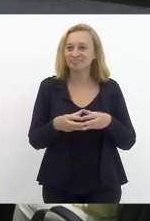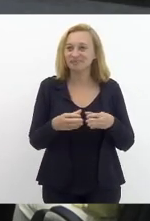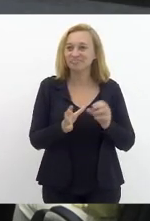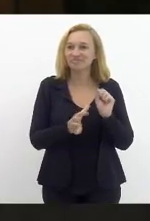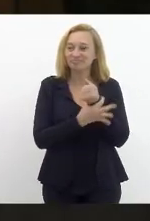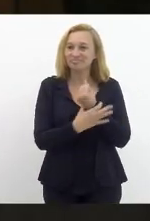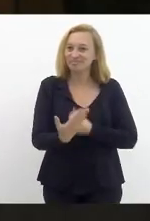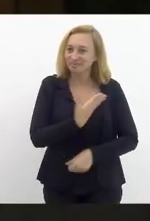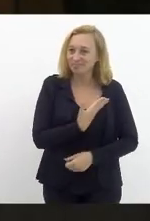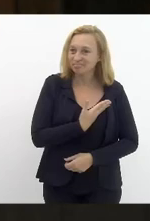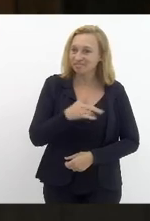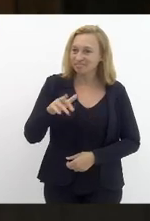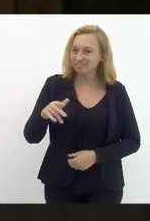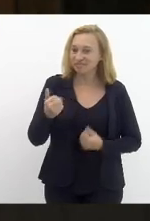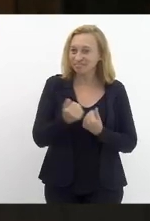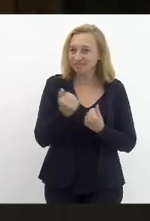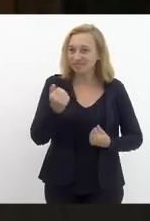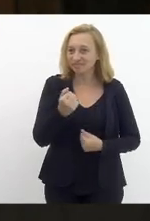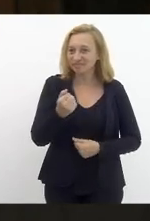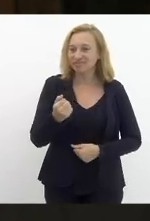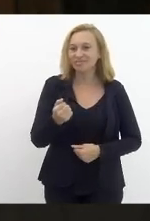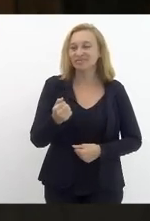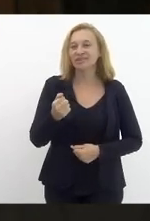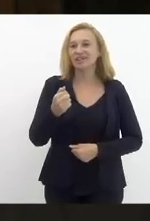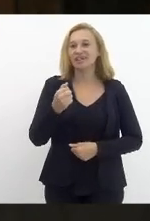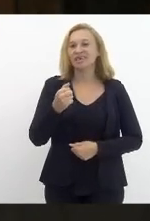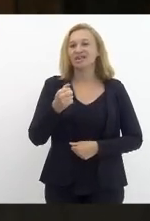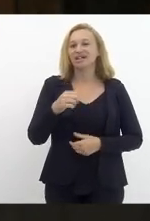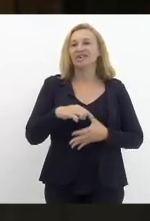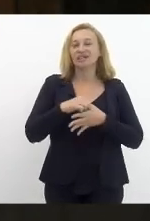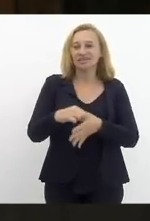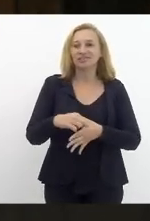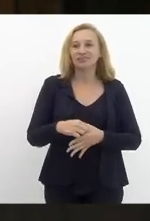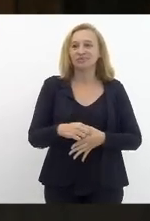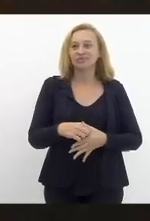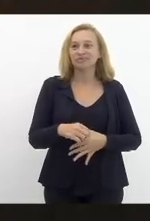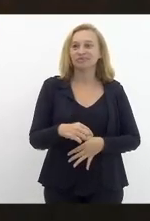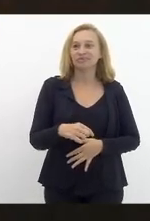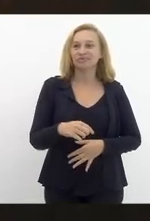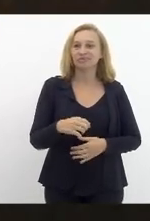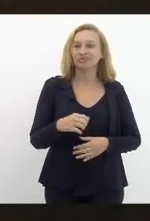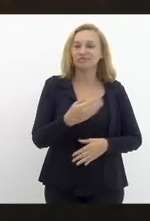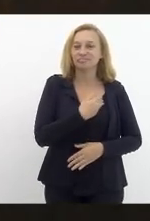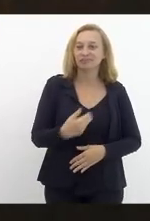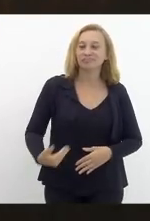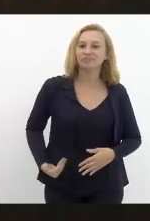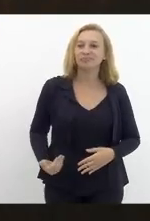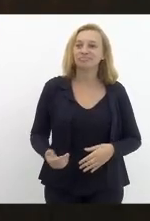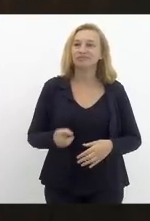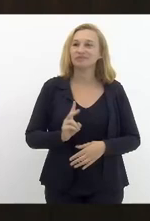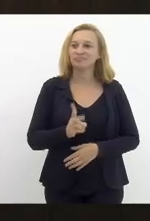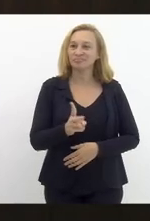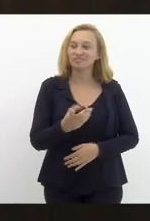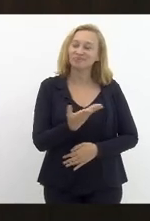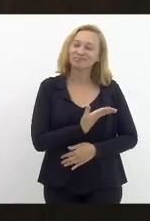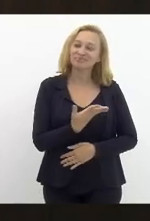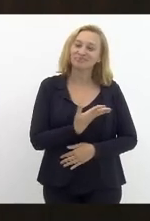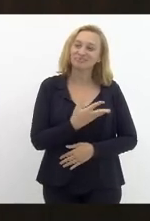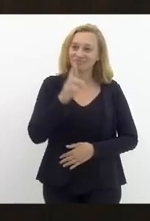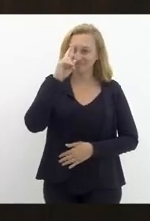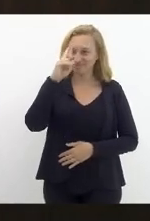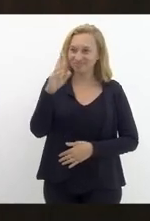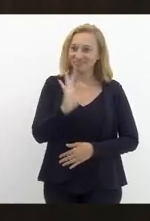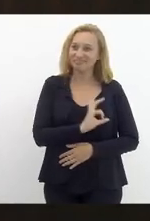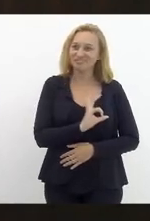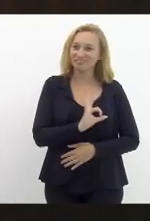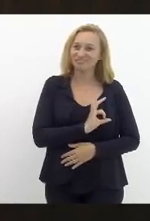irmão e amigo, vice-líder de governo, deputado Rodrigo Amorim, presidente da Comissão de Servidores, e minha sempre amiga e chefe de